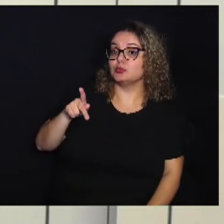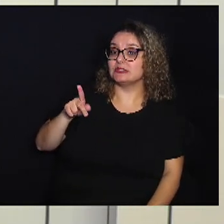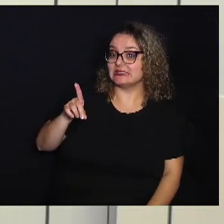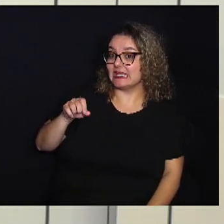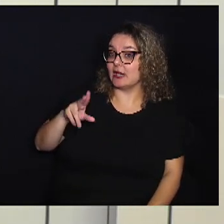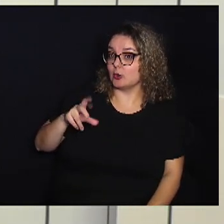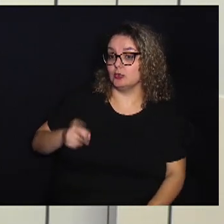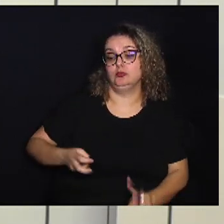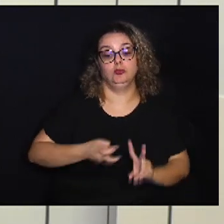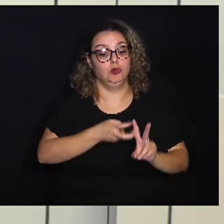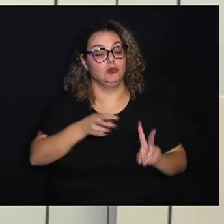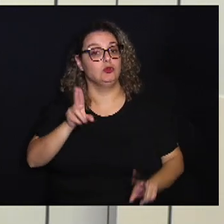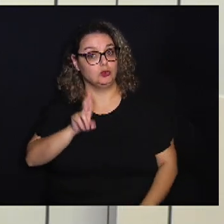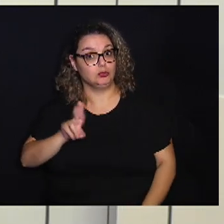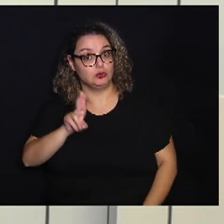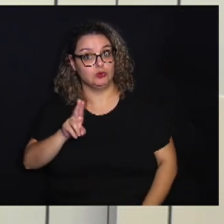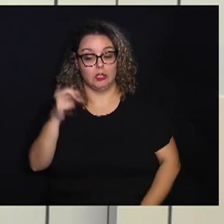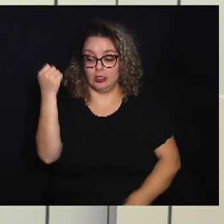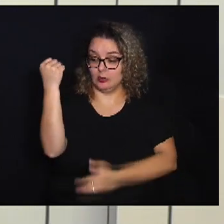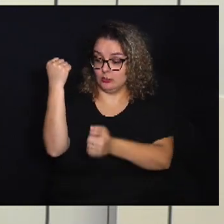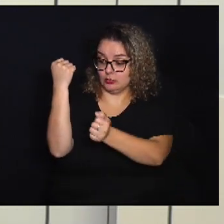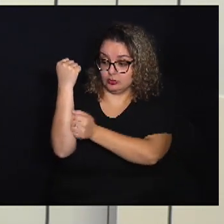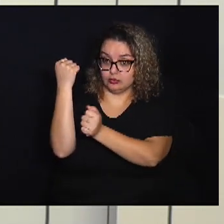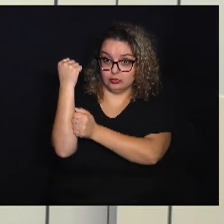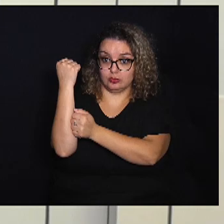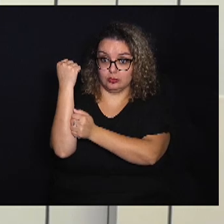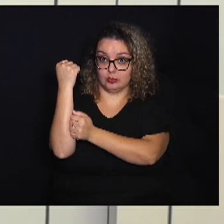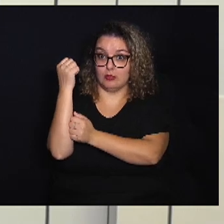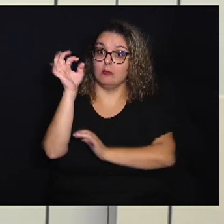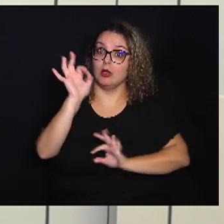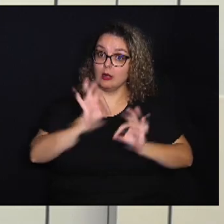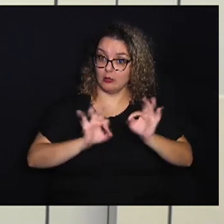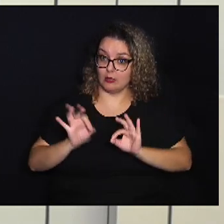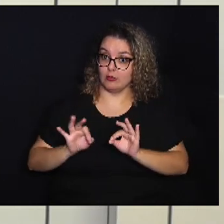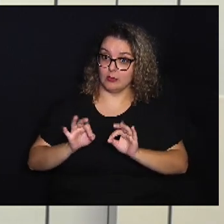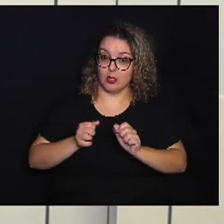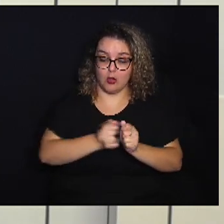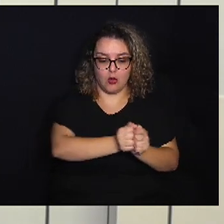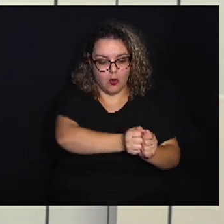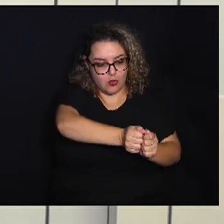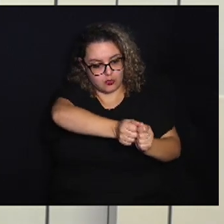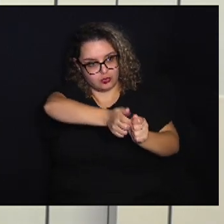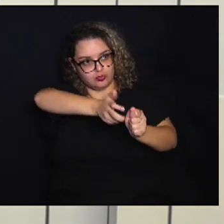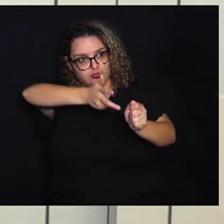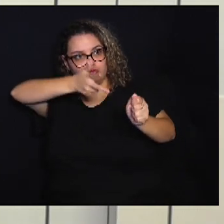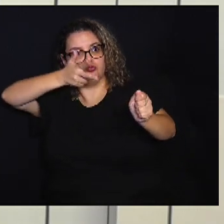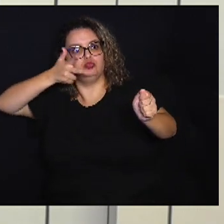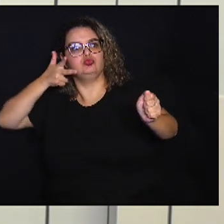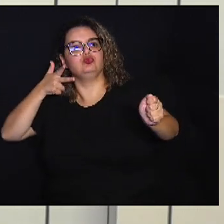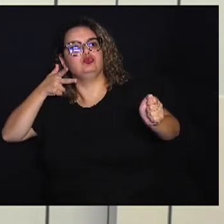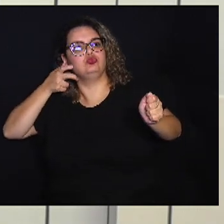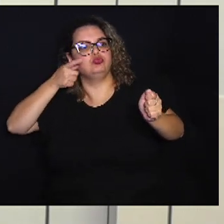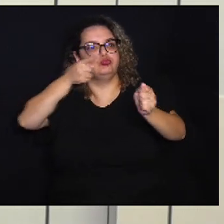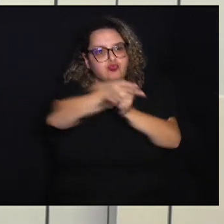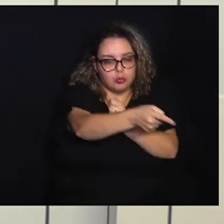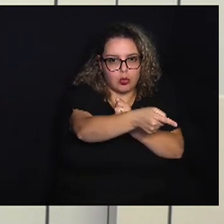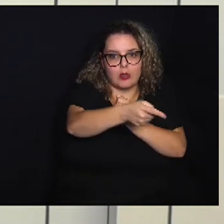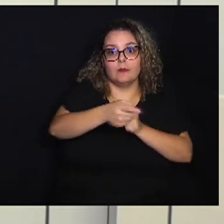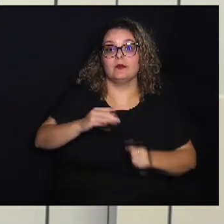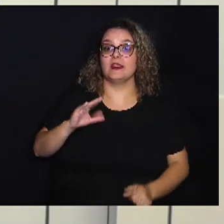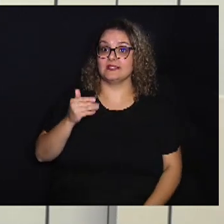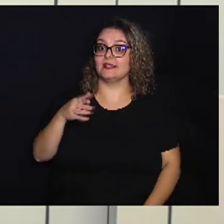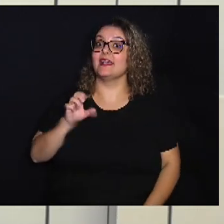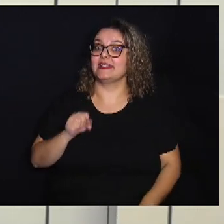índios utilizavam a madeira para confeccionar os arcos, para lançamento das flechas nas caças